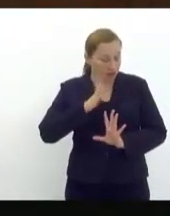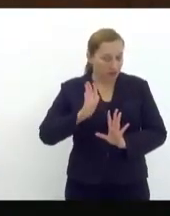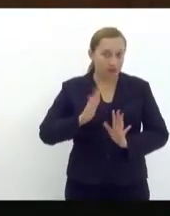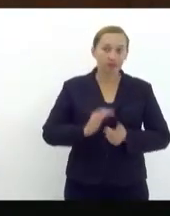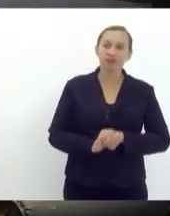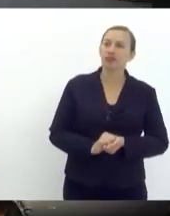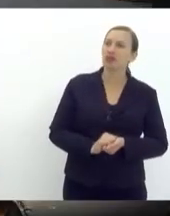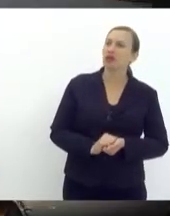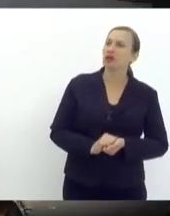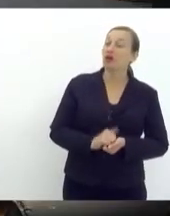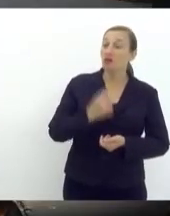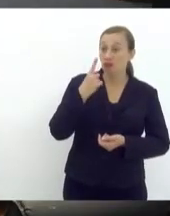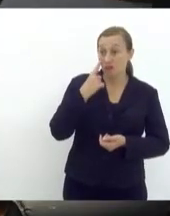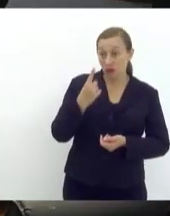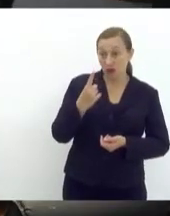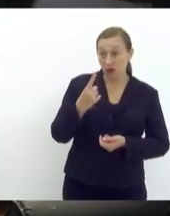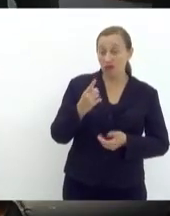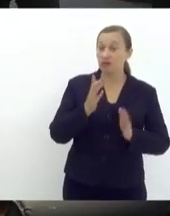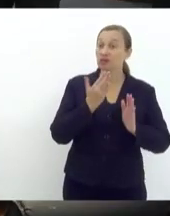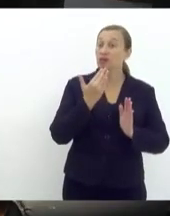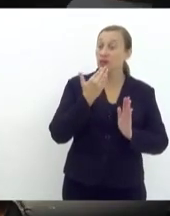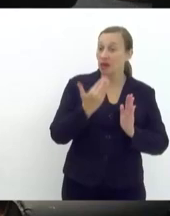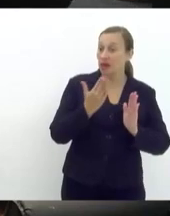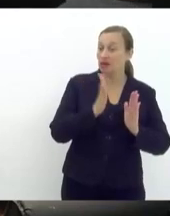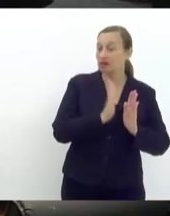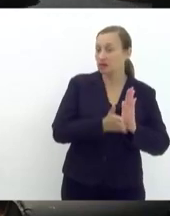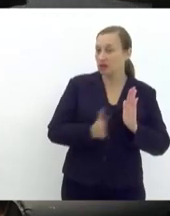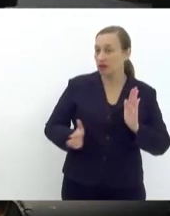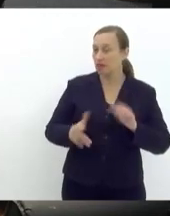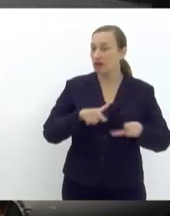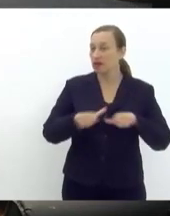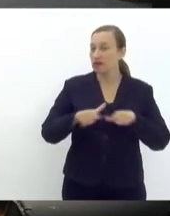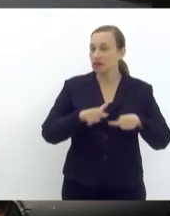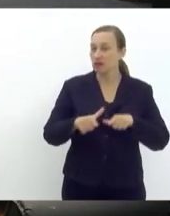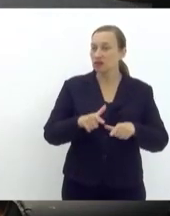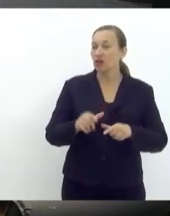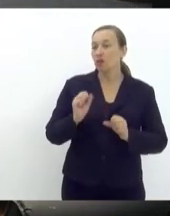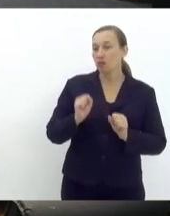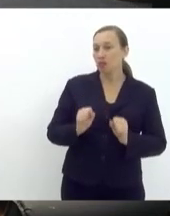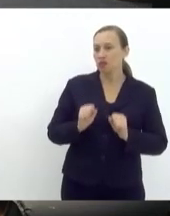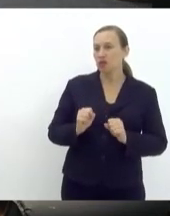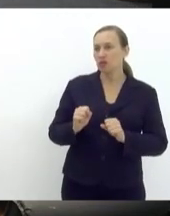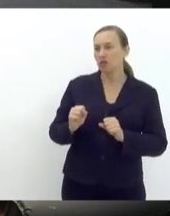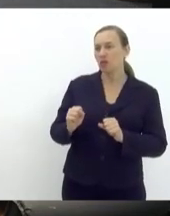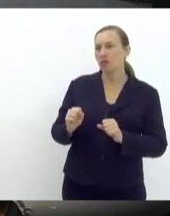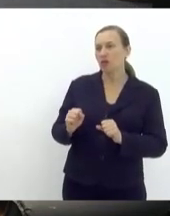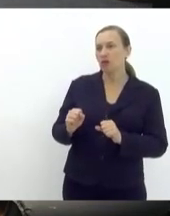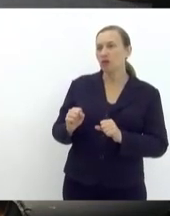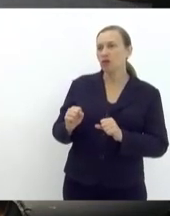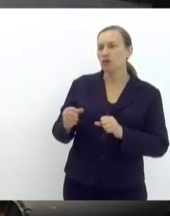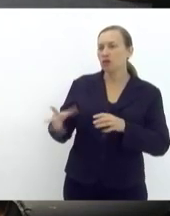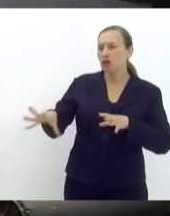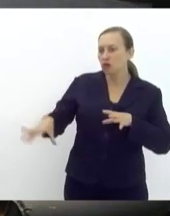parece que vossa excelência chama os trabalhos à ordem Deputado apresenta e se possível eu posso